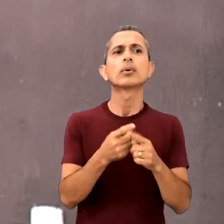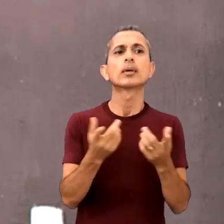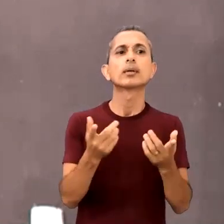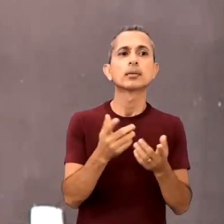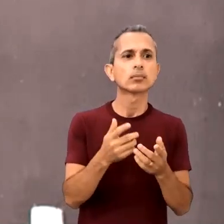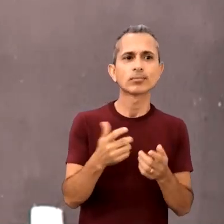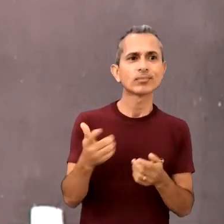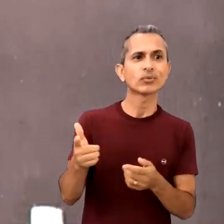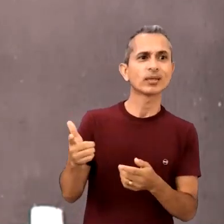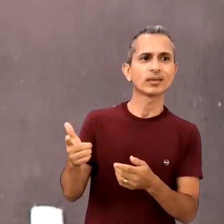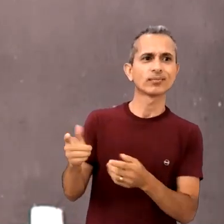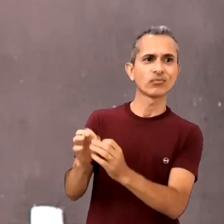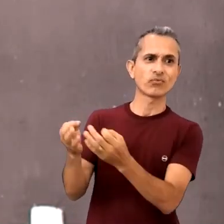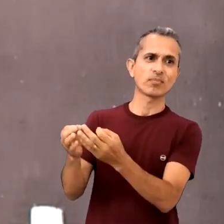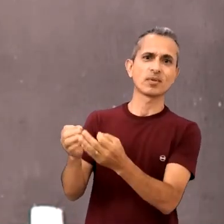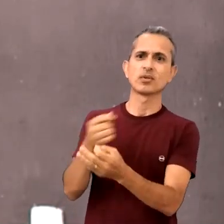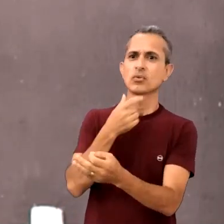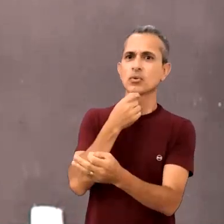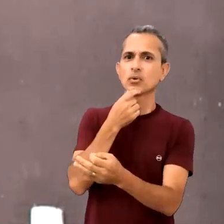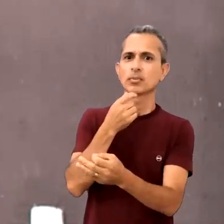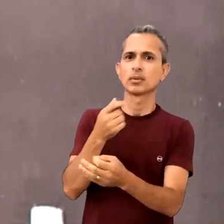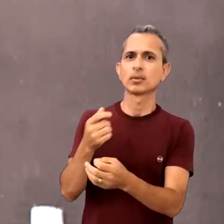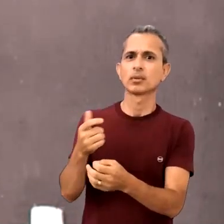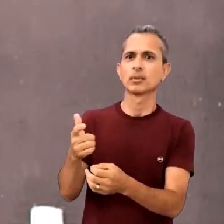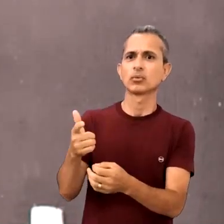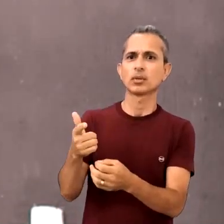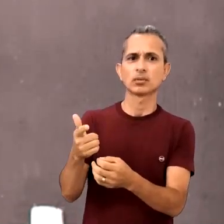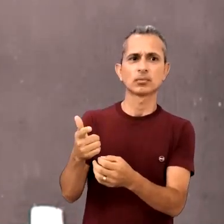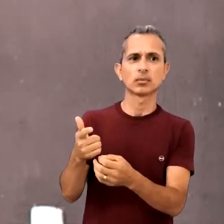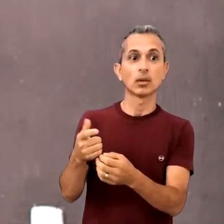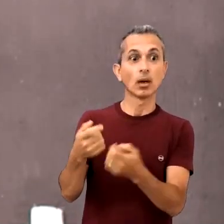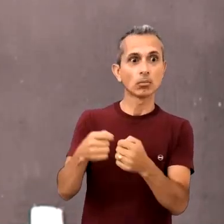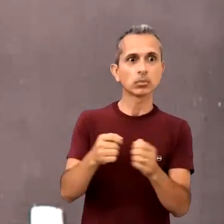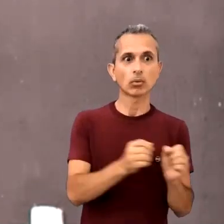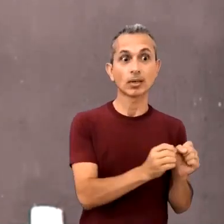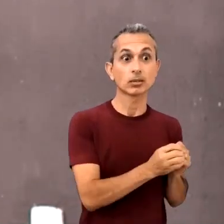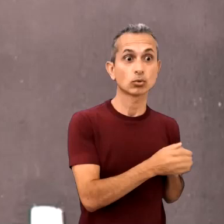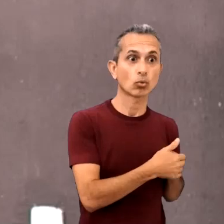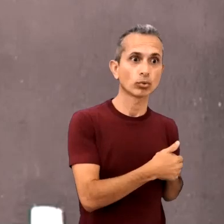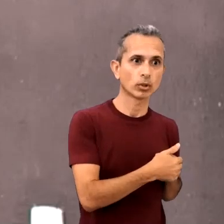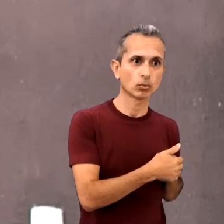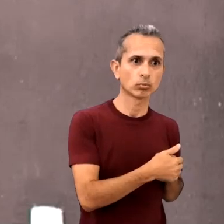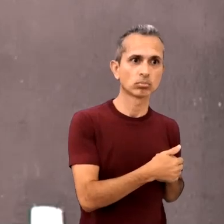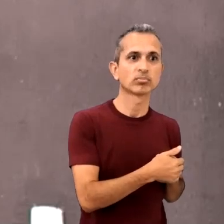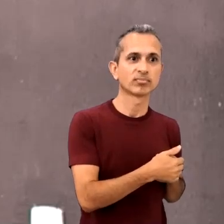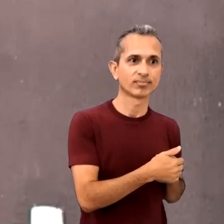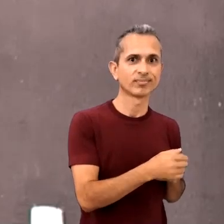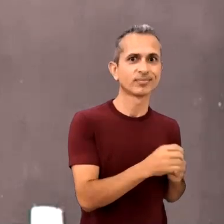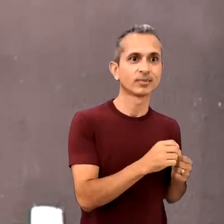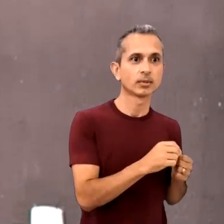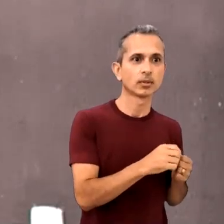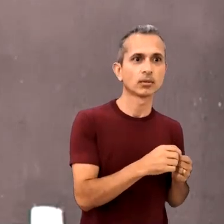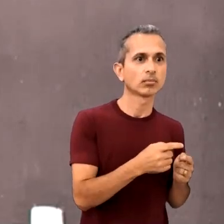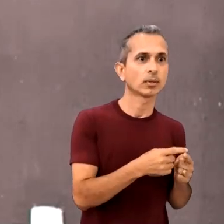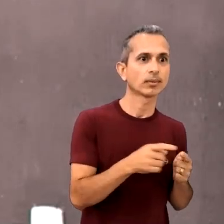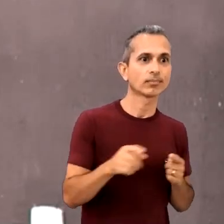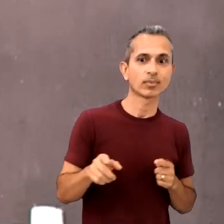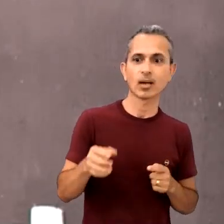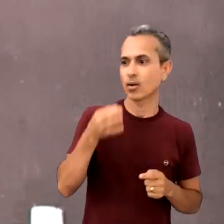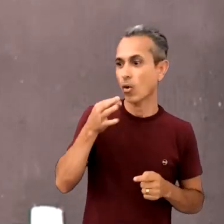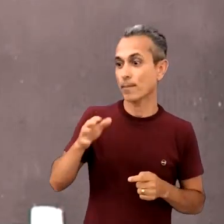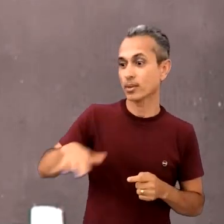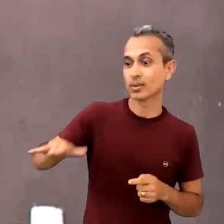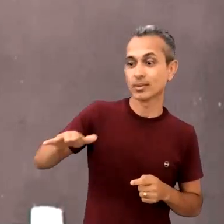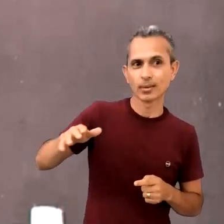situação. Ela precisava fazer isso sem que ninguém visse, para não ficar feio diante da opinião pública, caso não